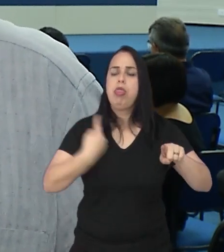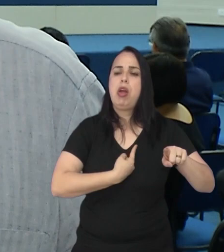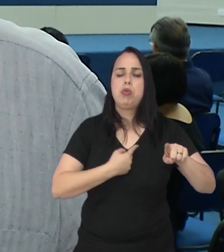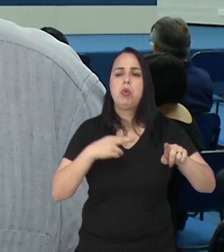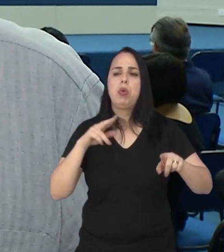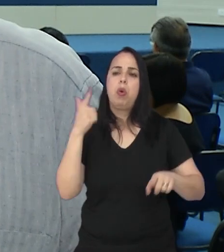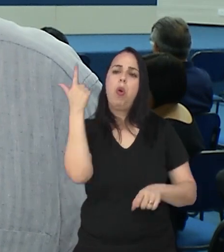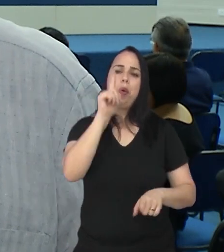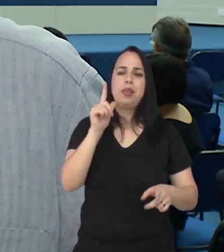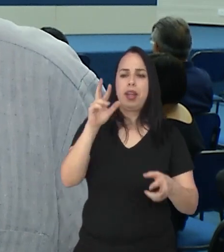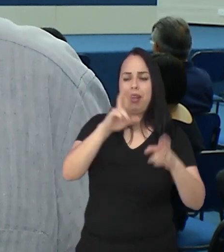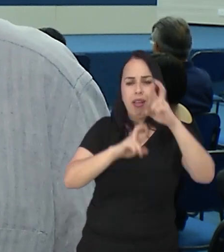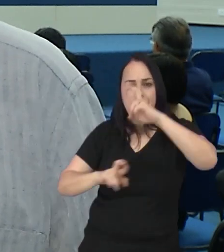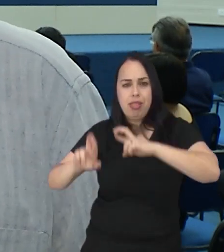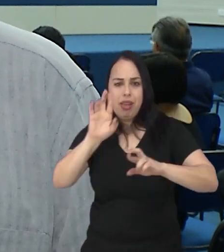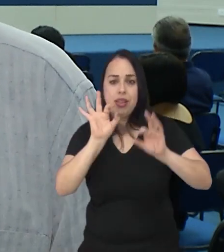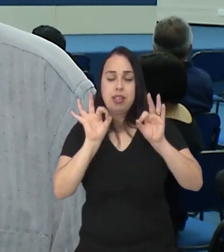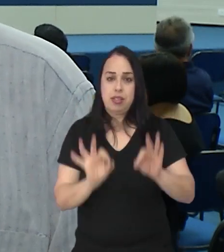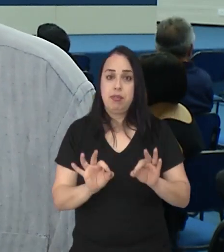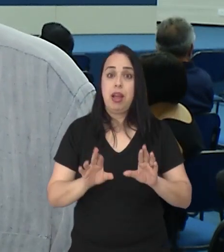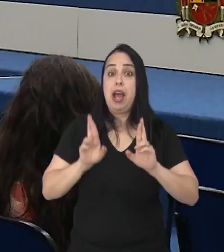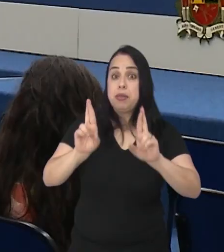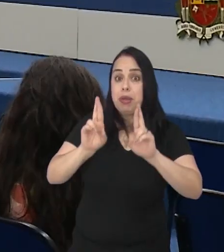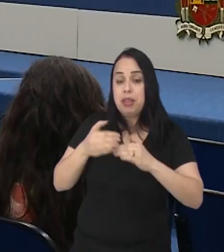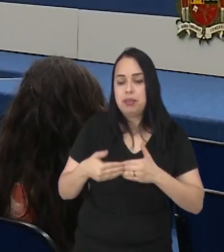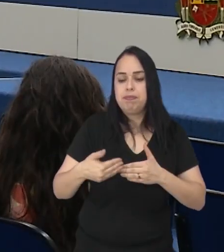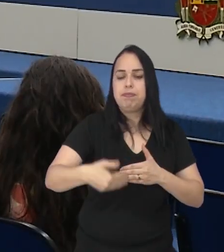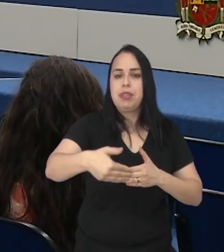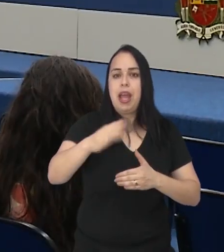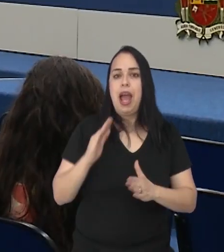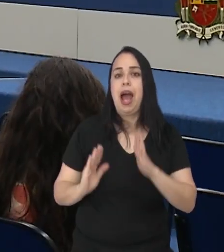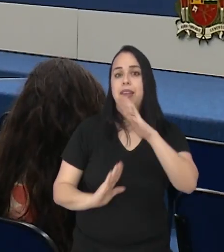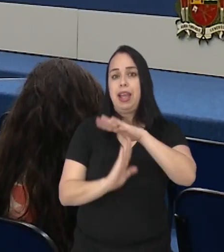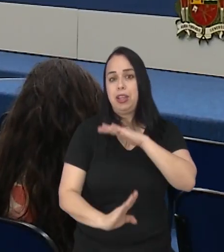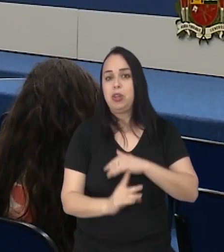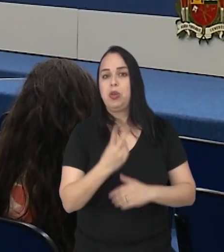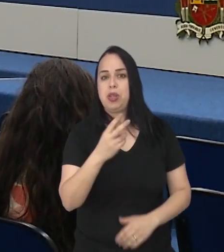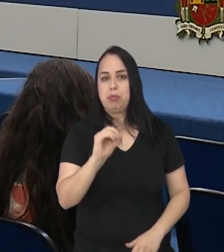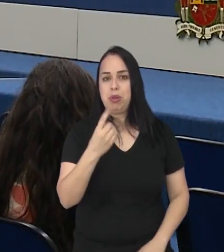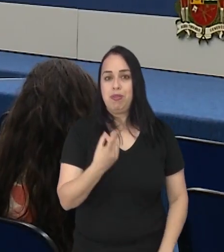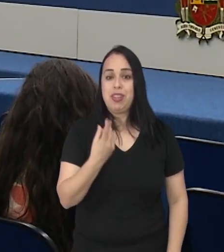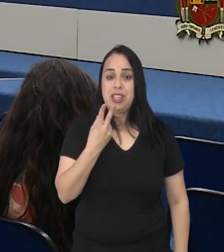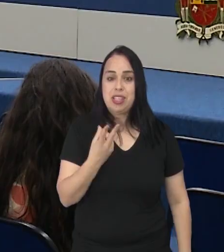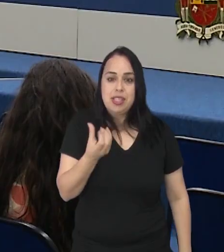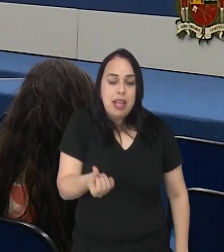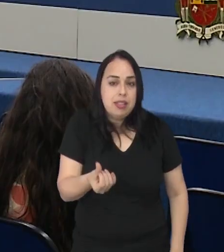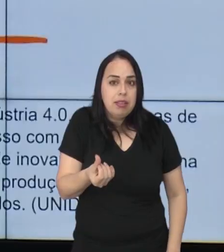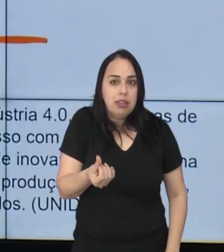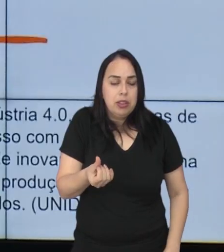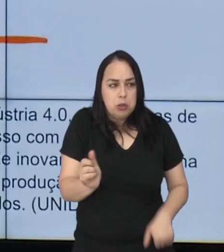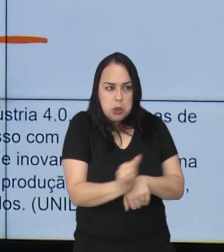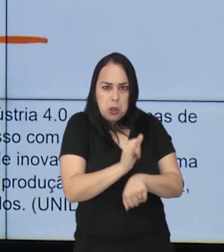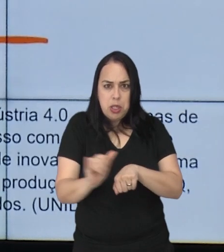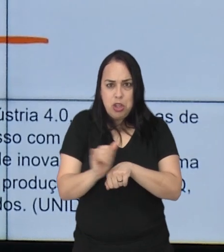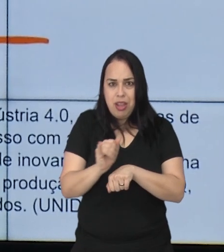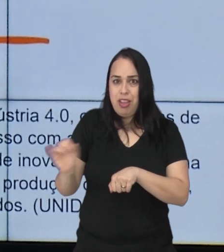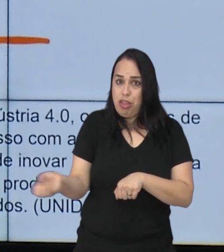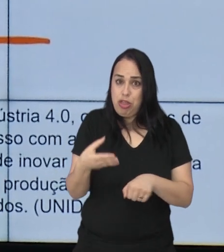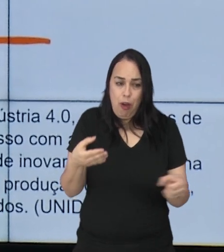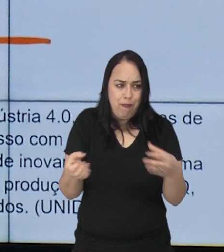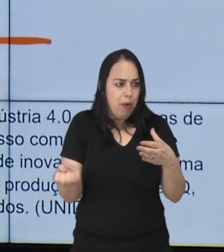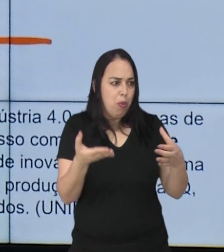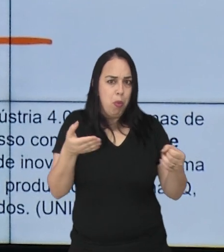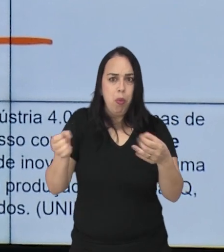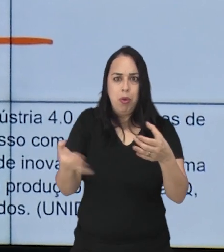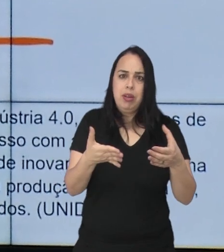consegue fazer uma fiscalização muito mais assertiva. A expectativa é de que até 2026, novos métodos